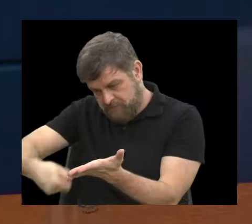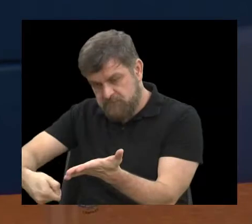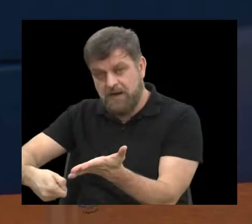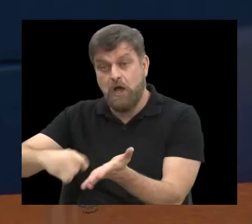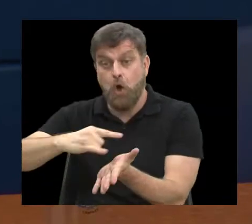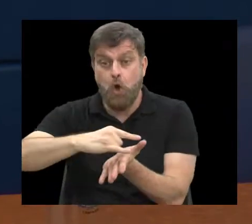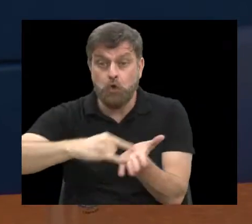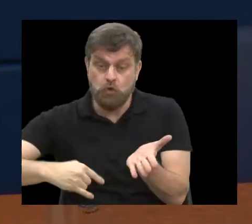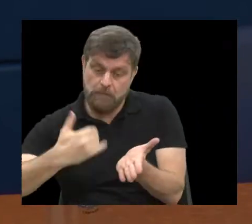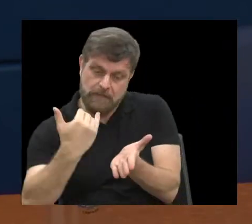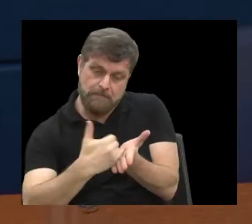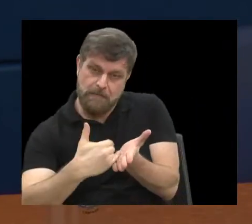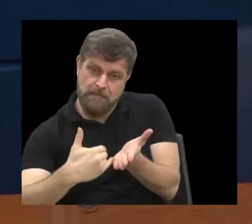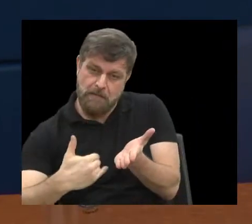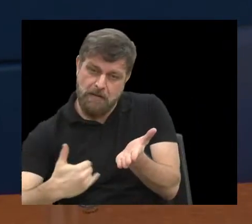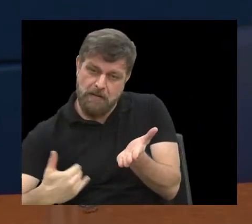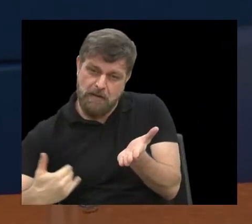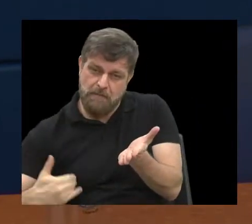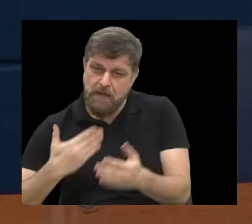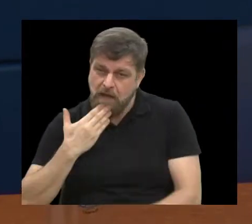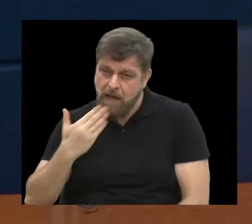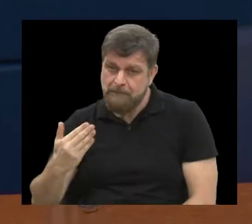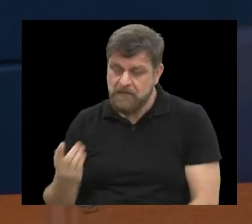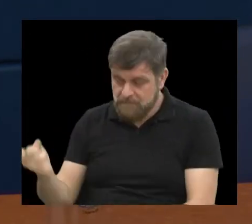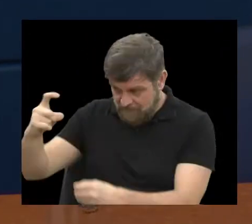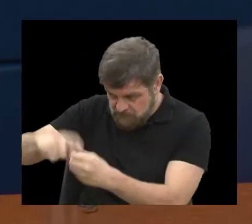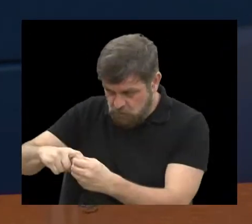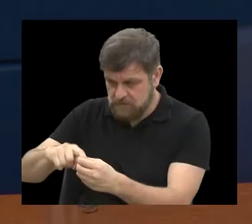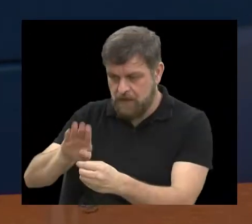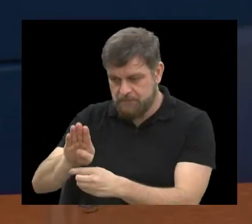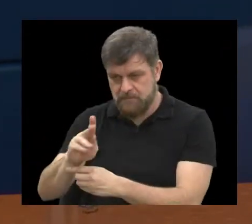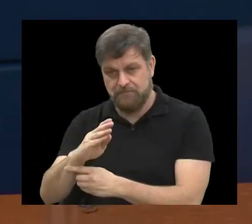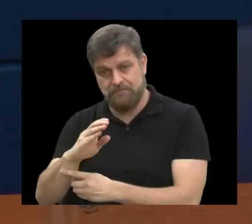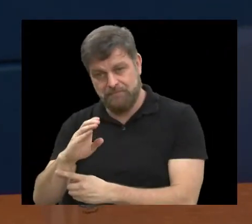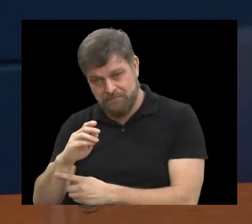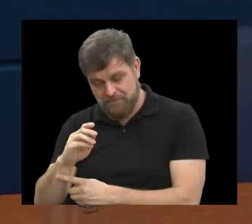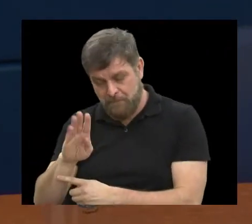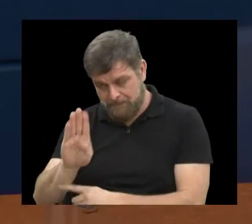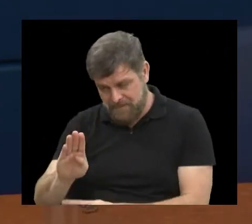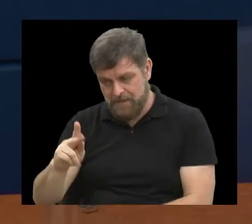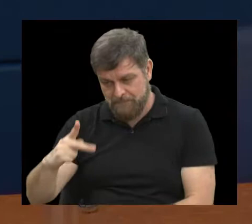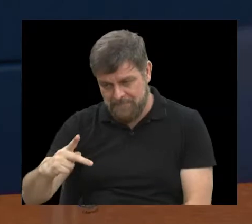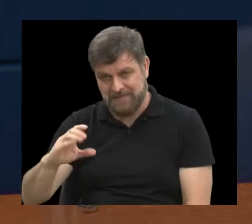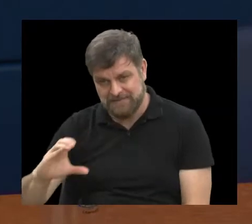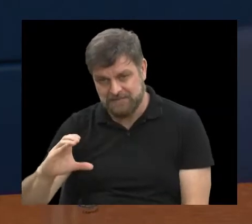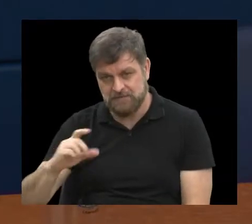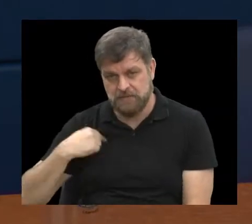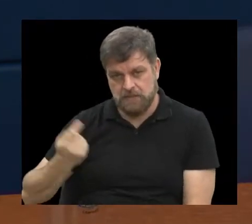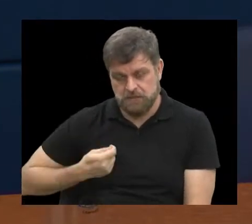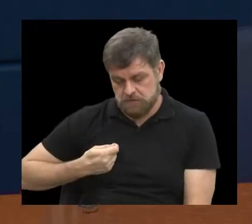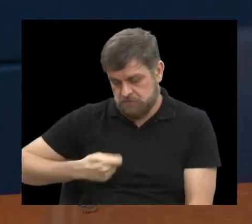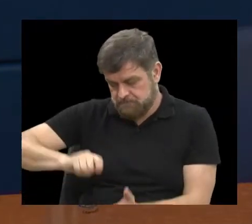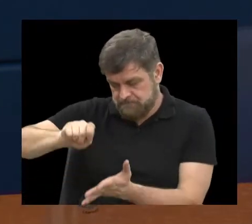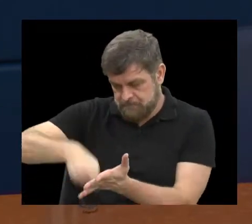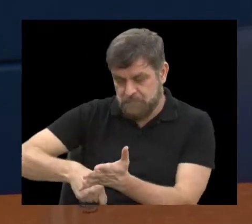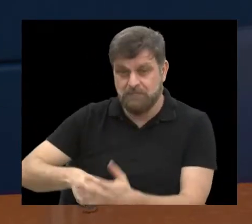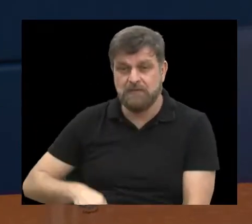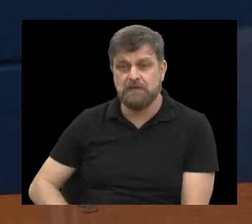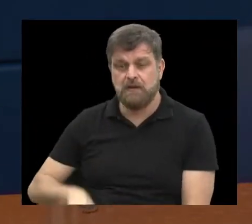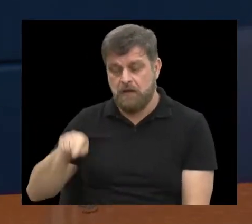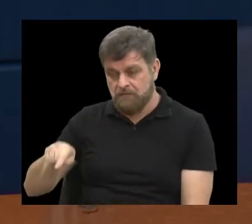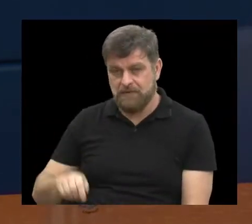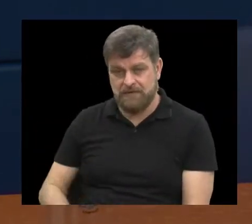documento próprio para isso, que é o pedido de reativação. Tá? Então, no mesmo formulário lá, a gente assinala se a gente está pedindo